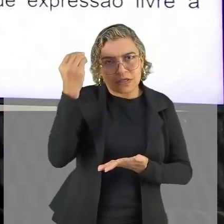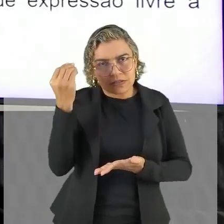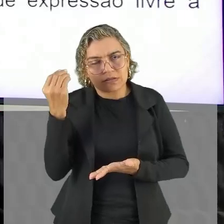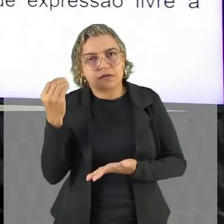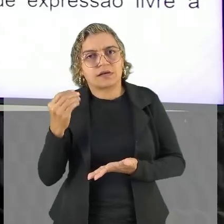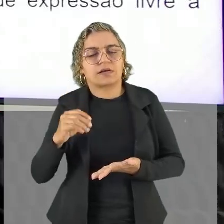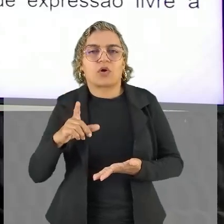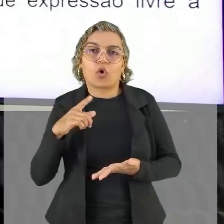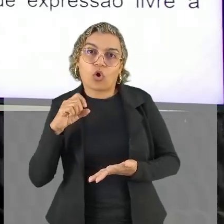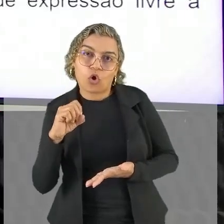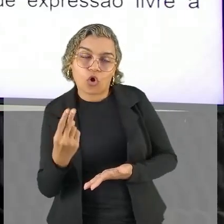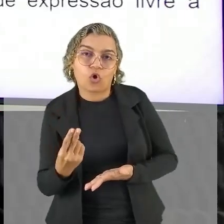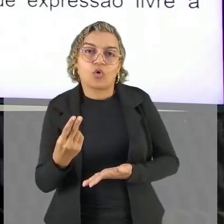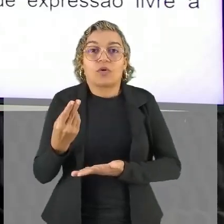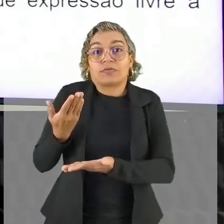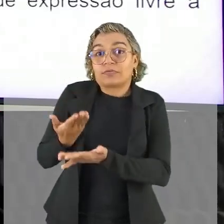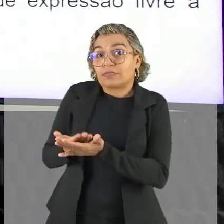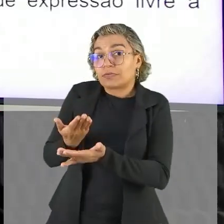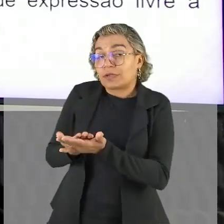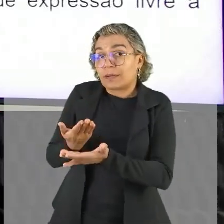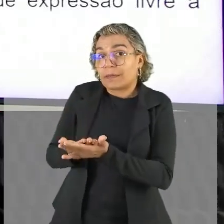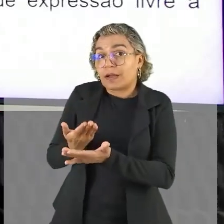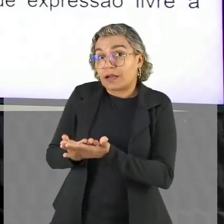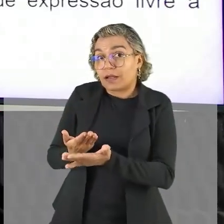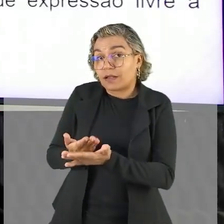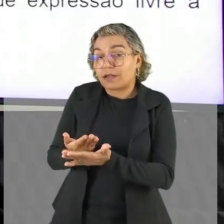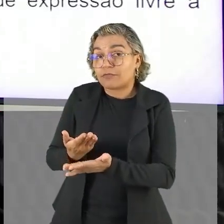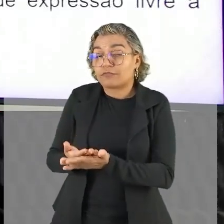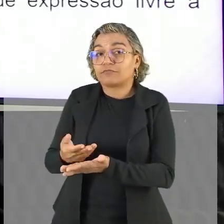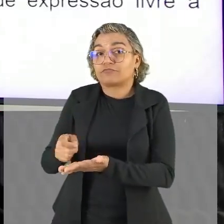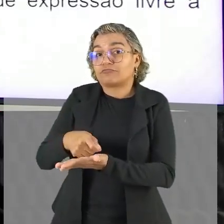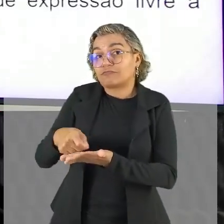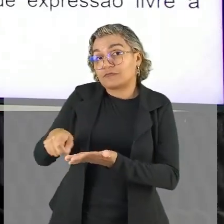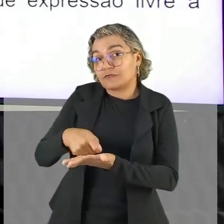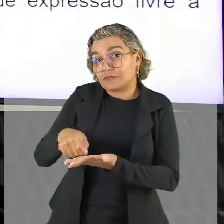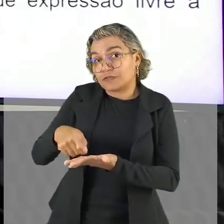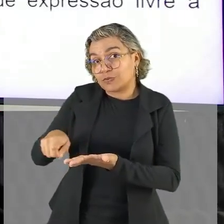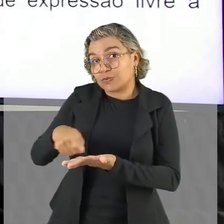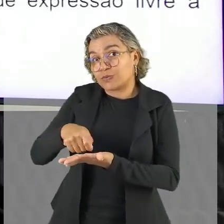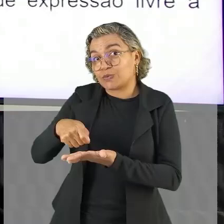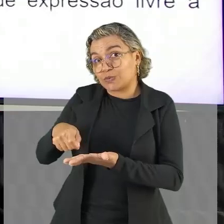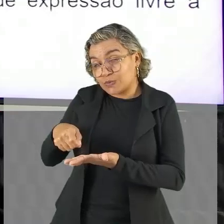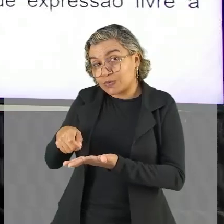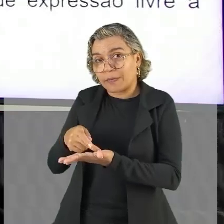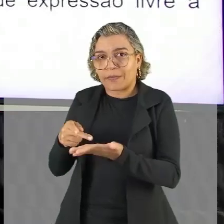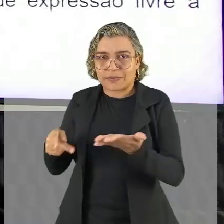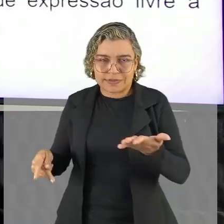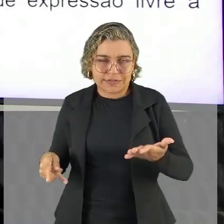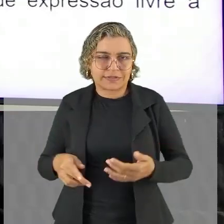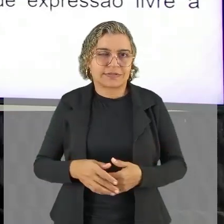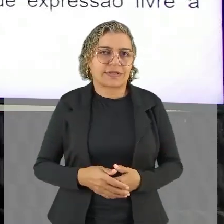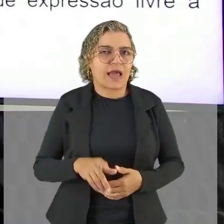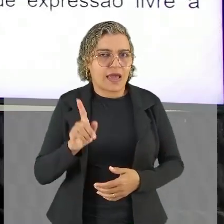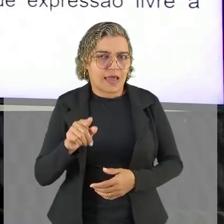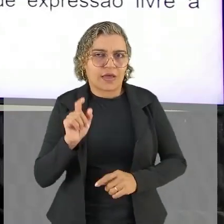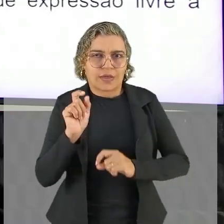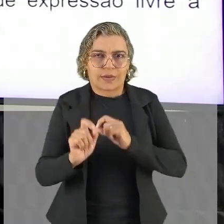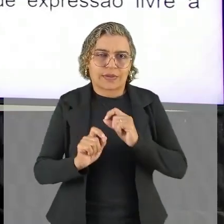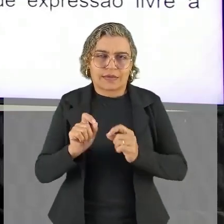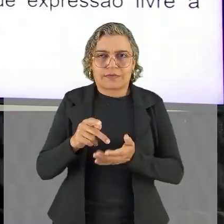labutas, trabalhos inerentes ao fazer poético. Você já entendeu que o fazer poético é